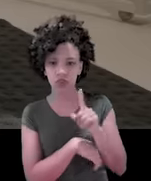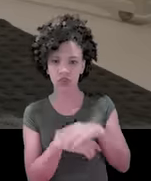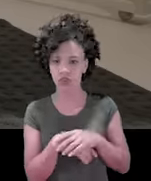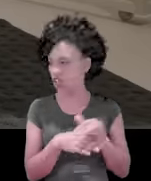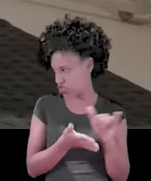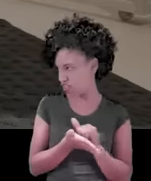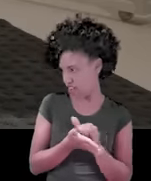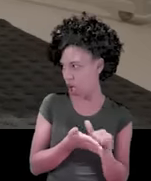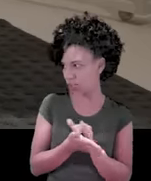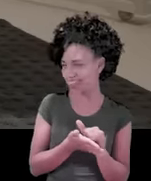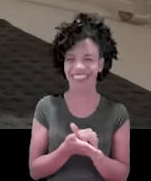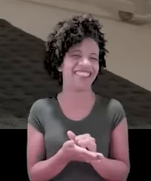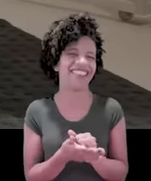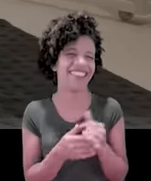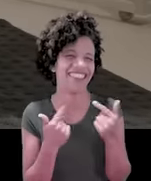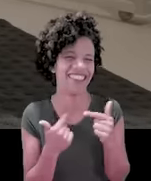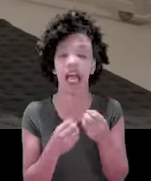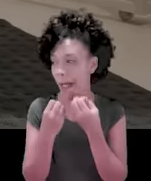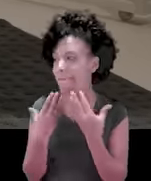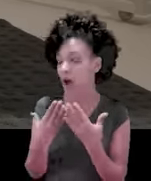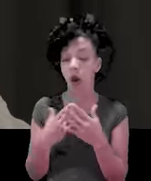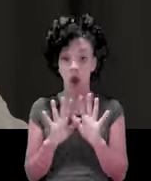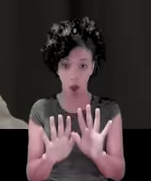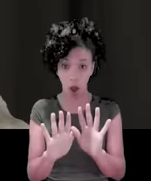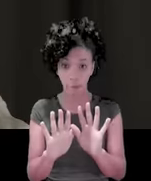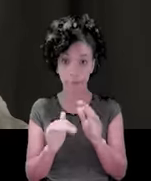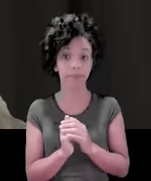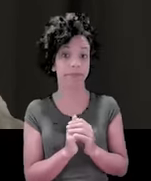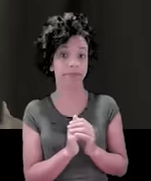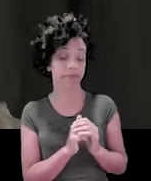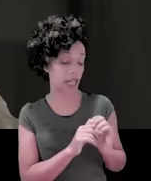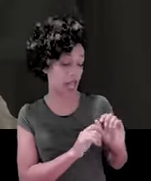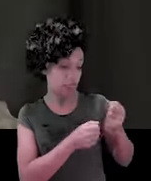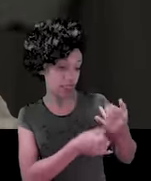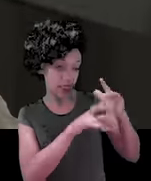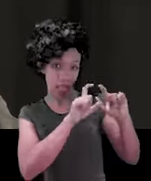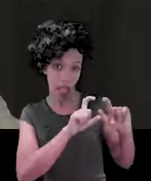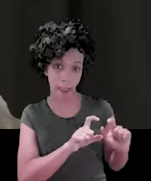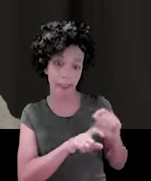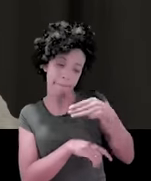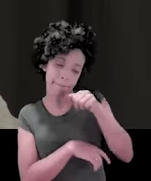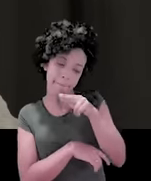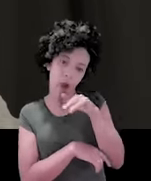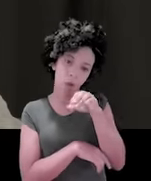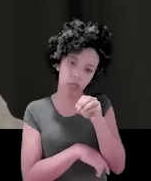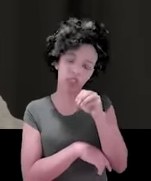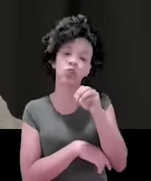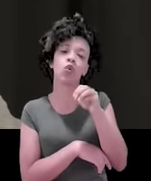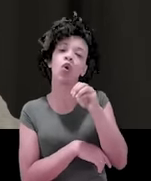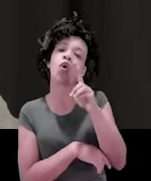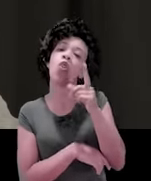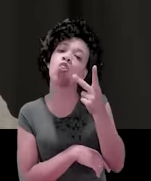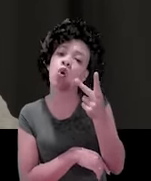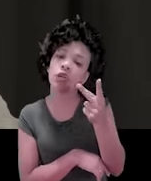tem de Nova York né veja é bom para caramba lá deixa eu falar aqui no na descrição Maurício 12 é o cupom de